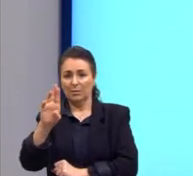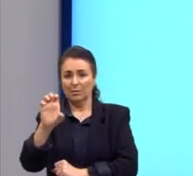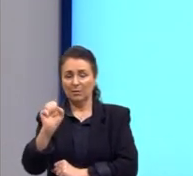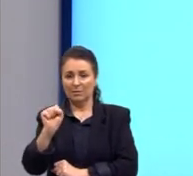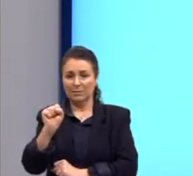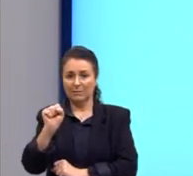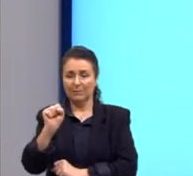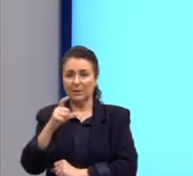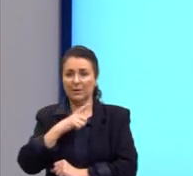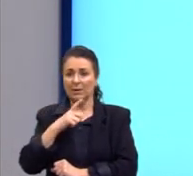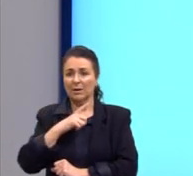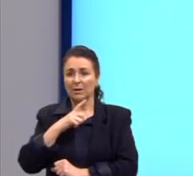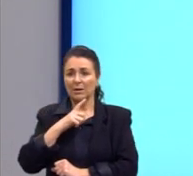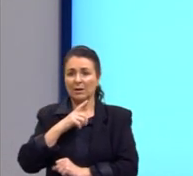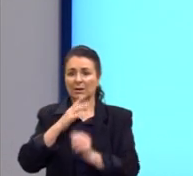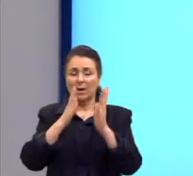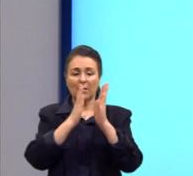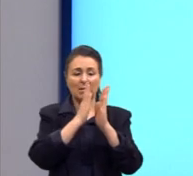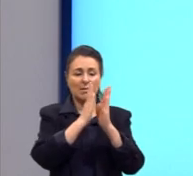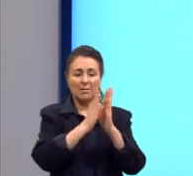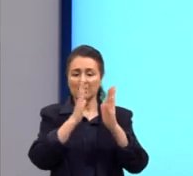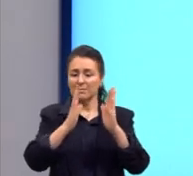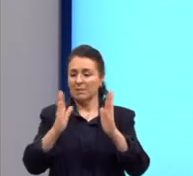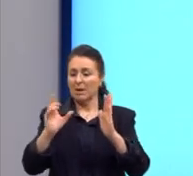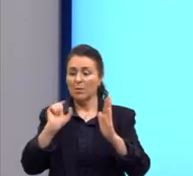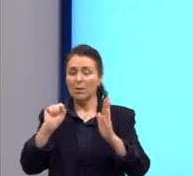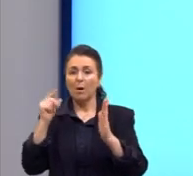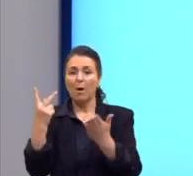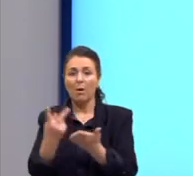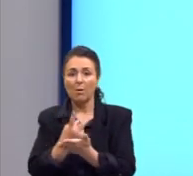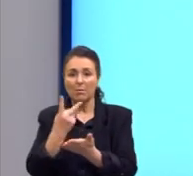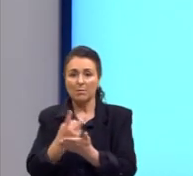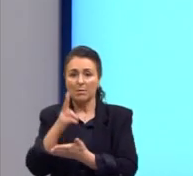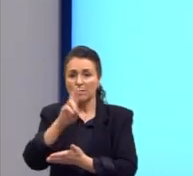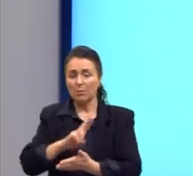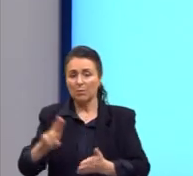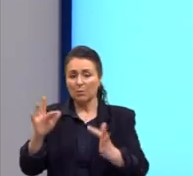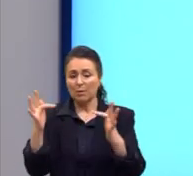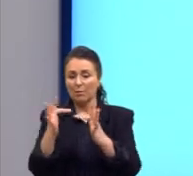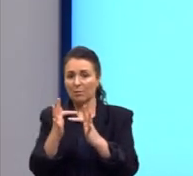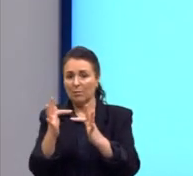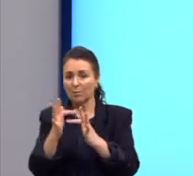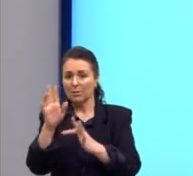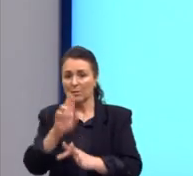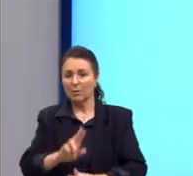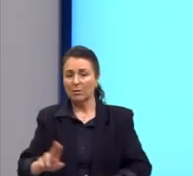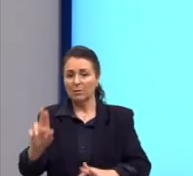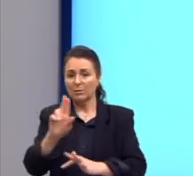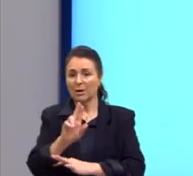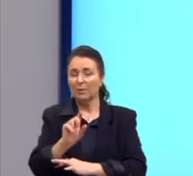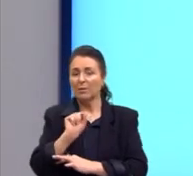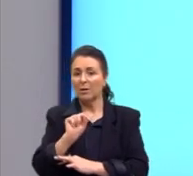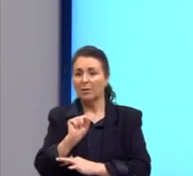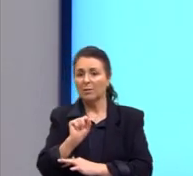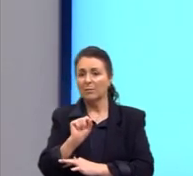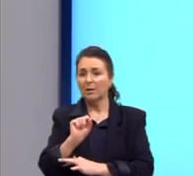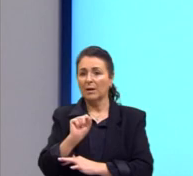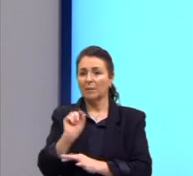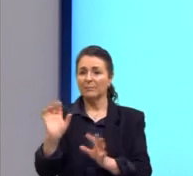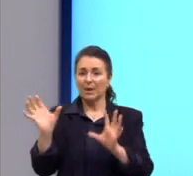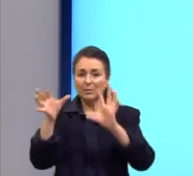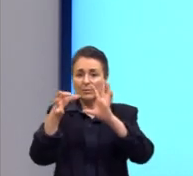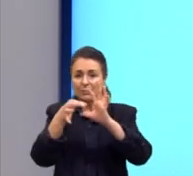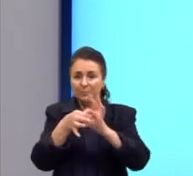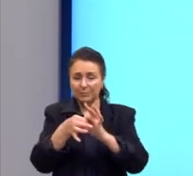capacitâncias e aqui em série o que que acontece a gente vai usar aquela mesma fórmula que a gente usava para se para associação